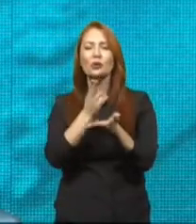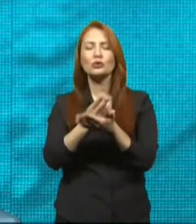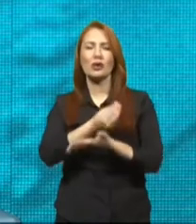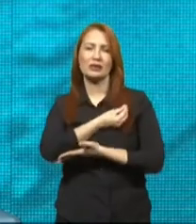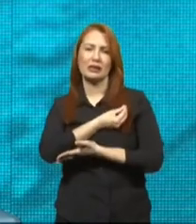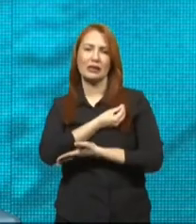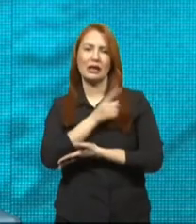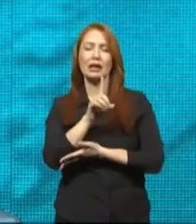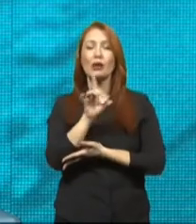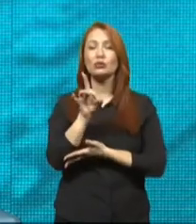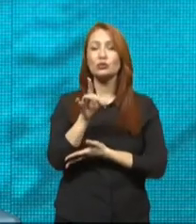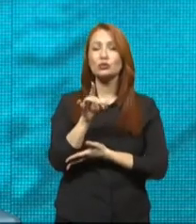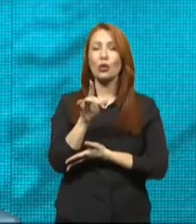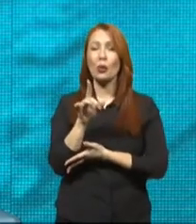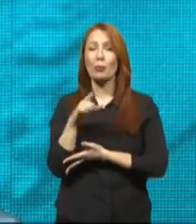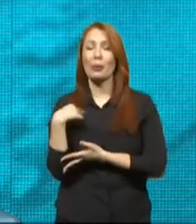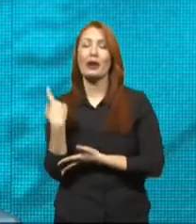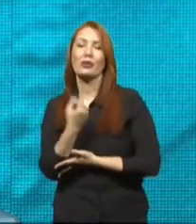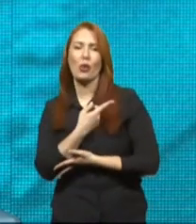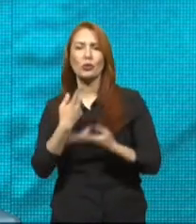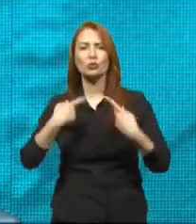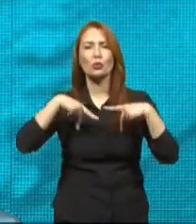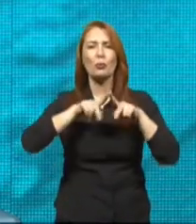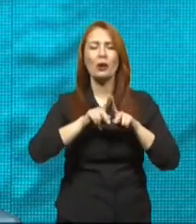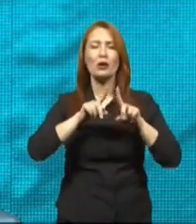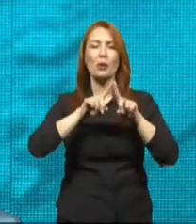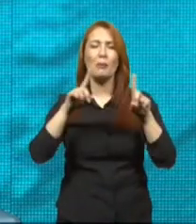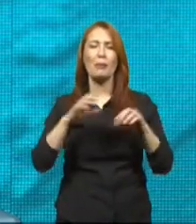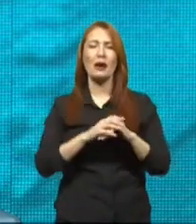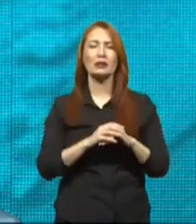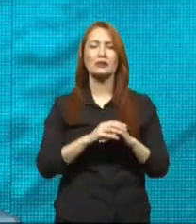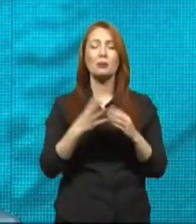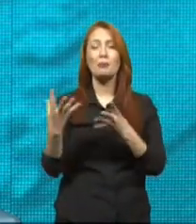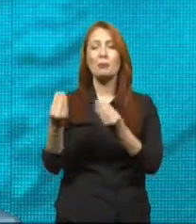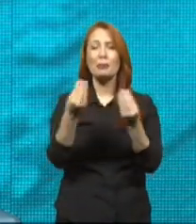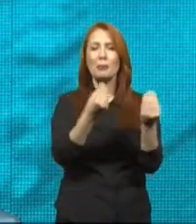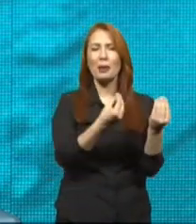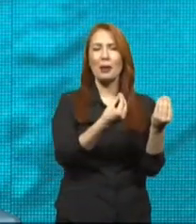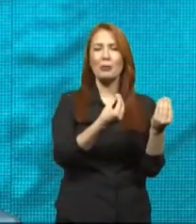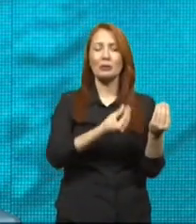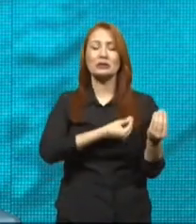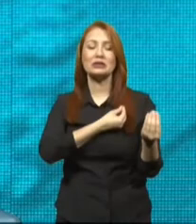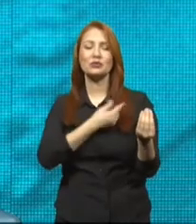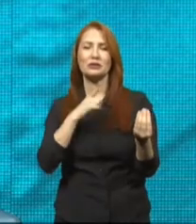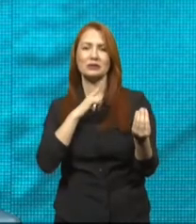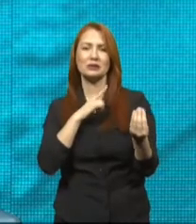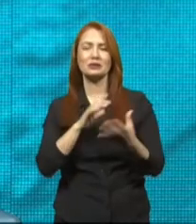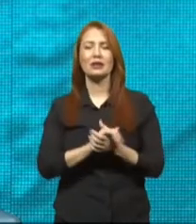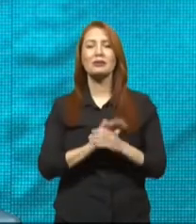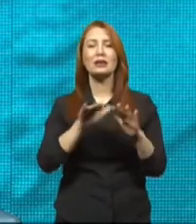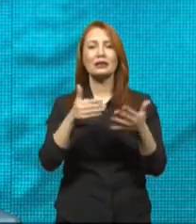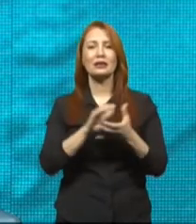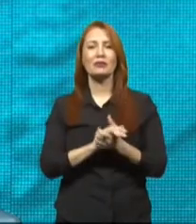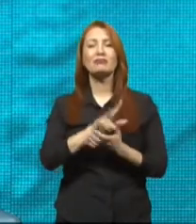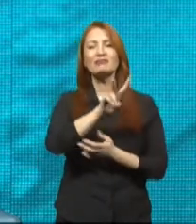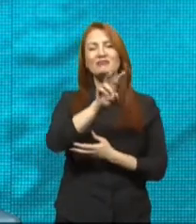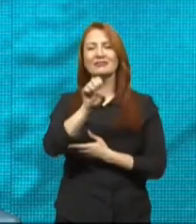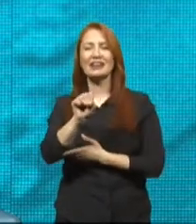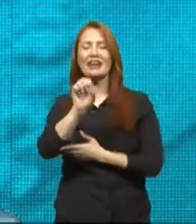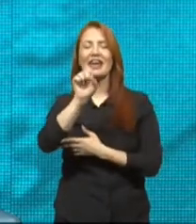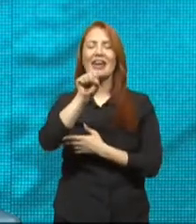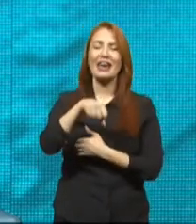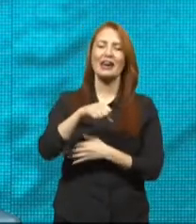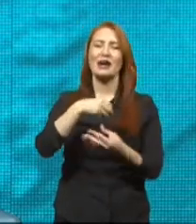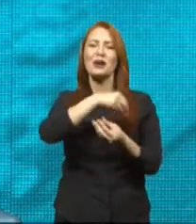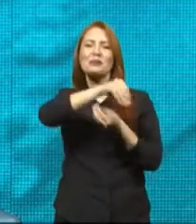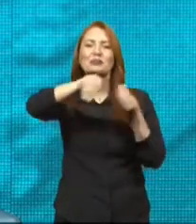não só da nossa espécie humana, mas de várias outras espécies da biodiversidade. A Virada, ela é um evento que mistura cultura e